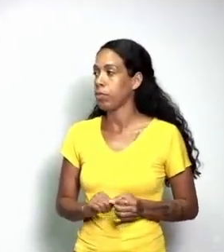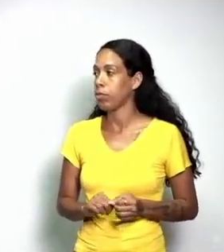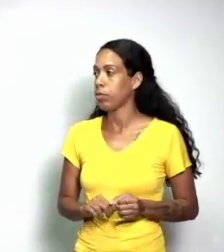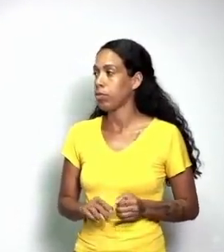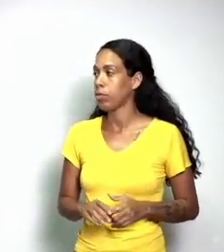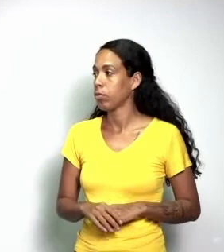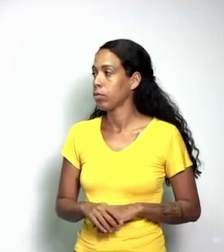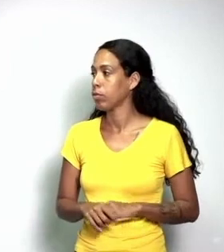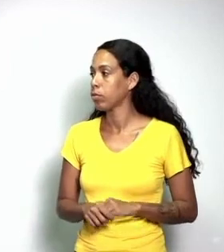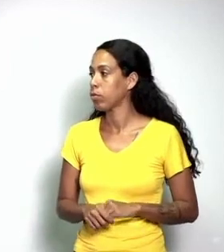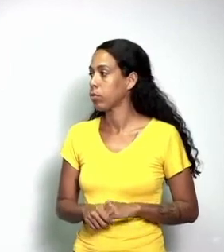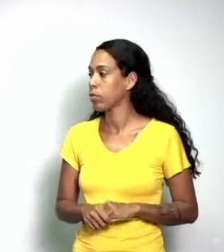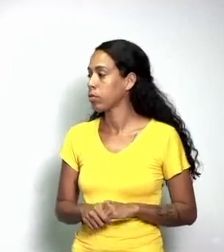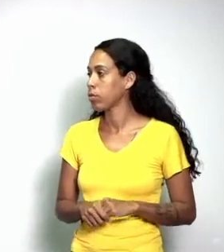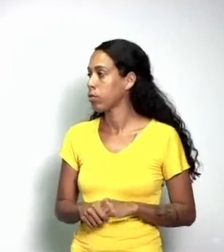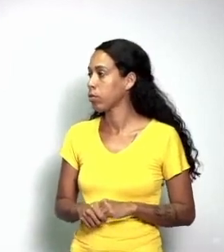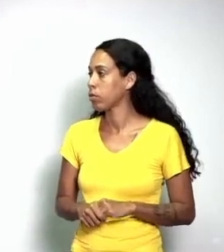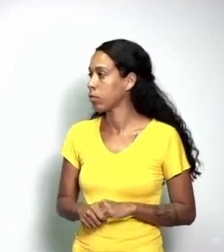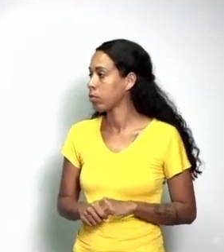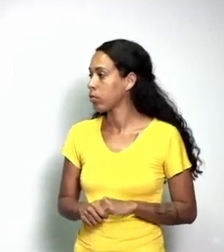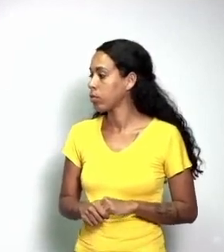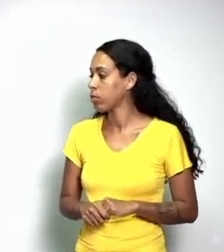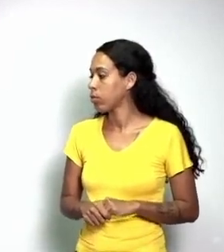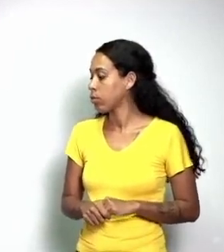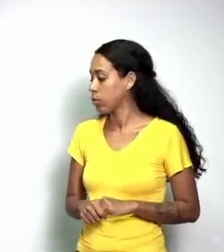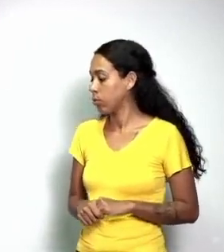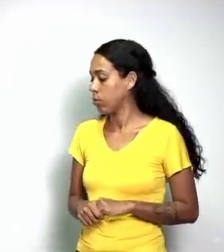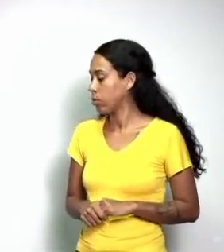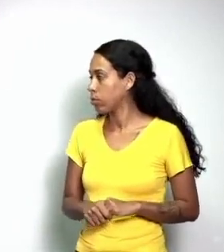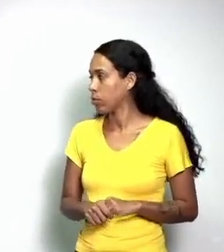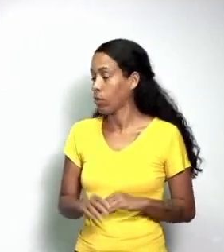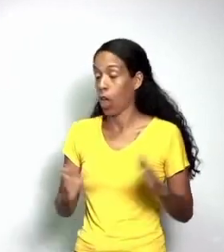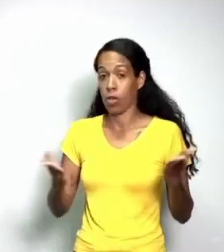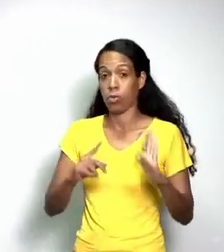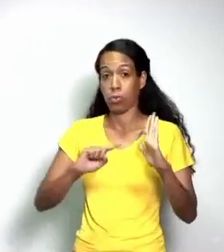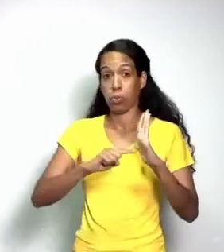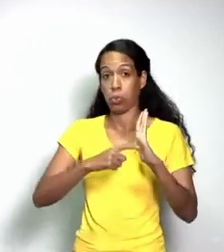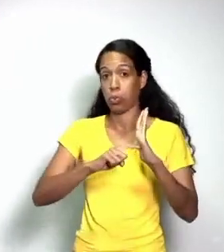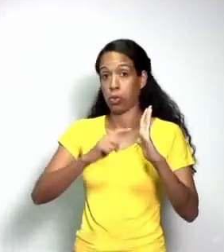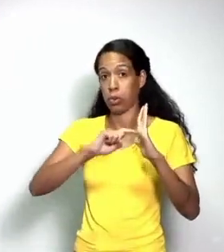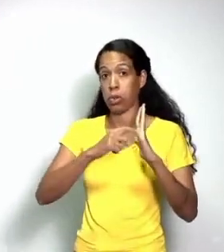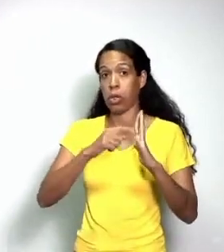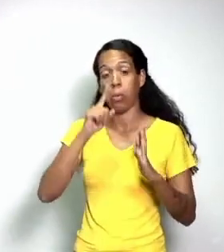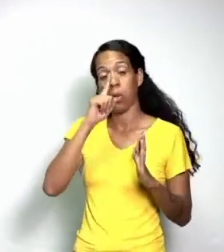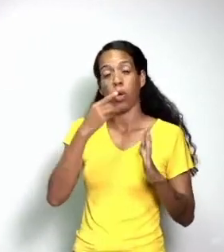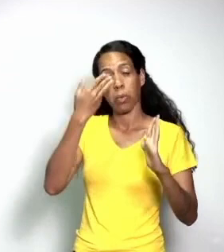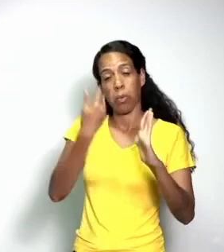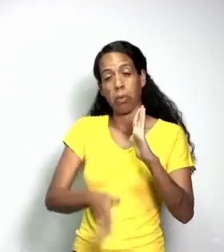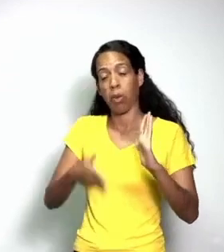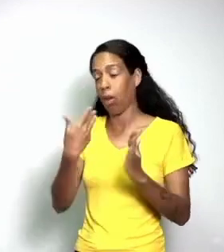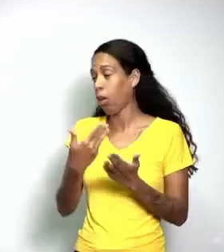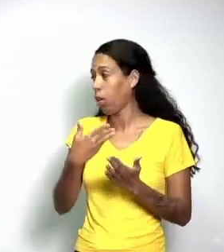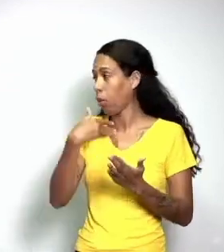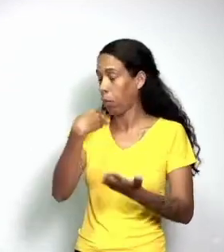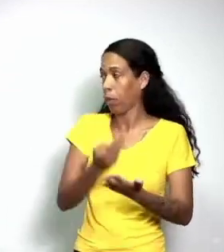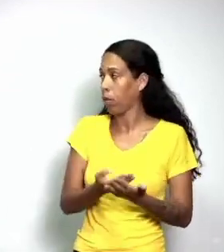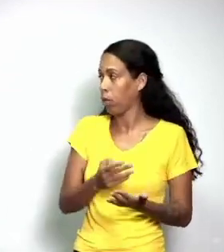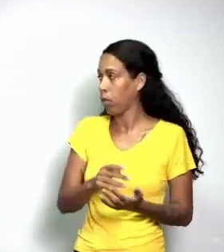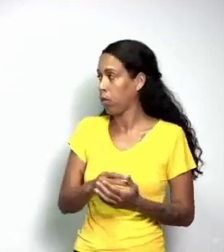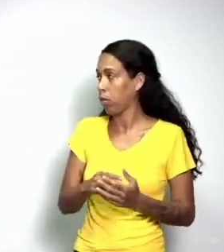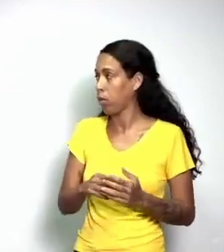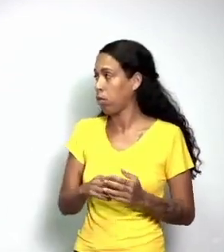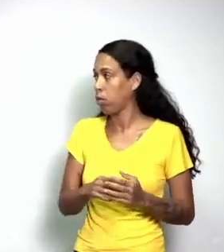Certinho. Aí, nesse caso do base plate, esses parafusos eles podem acabar caindo e perdendo, né? Eles não têm um lugar, já